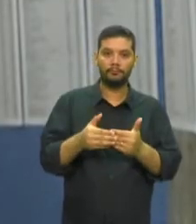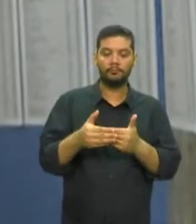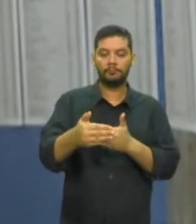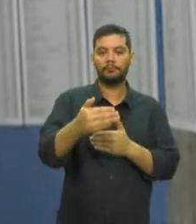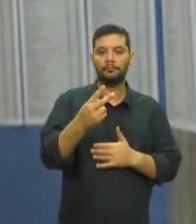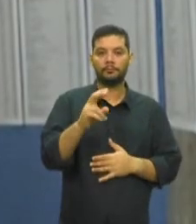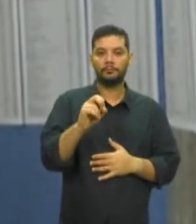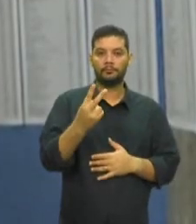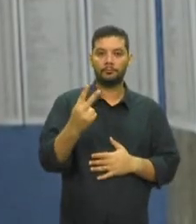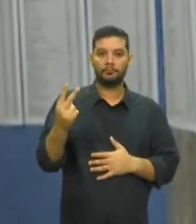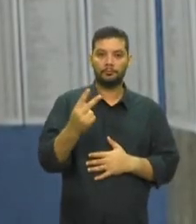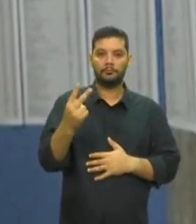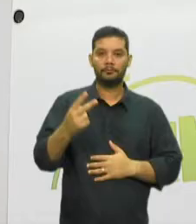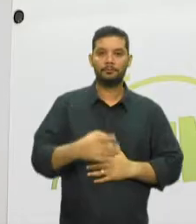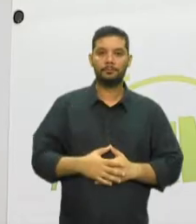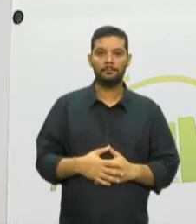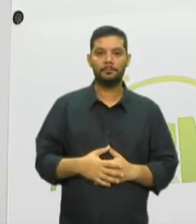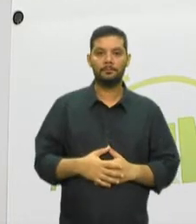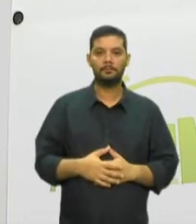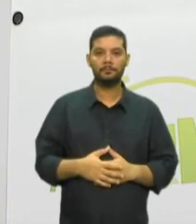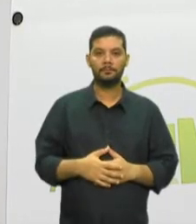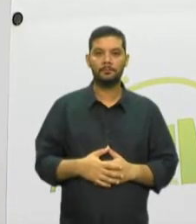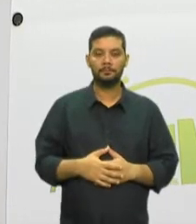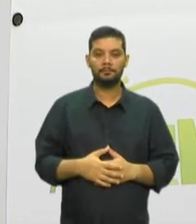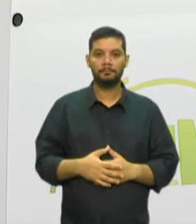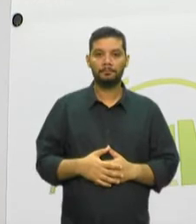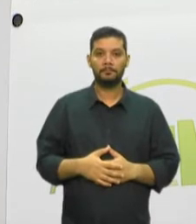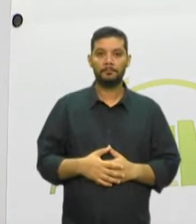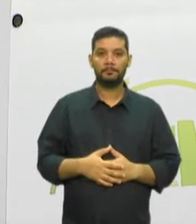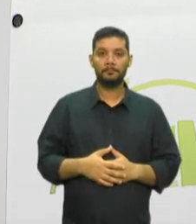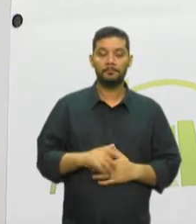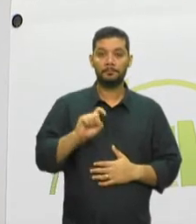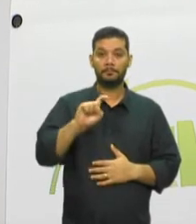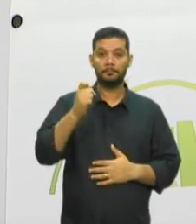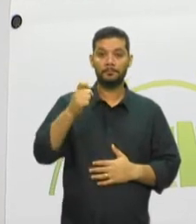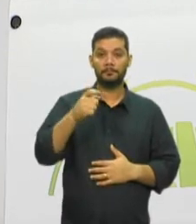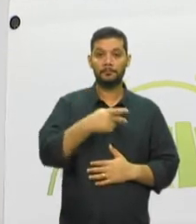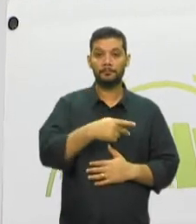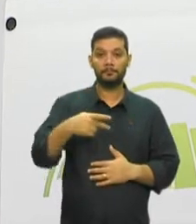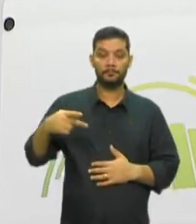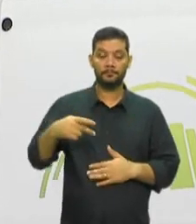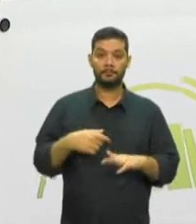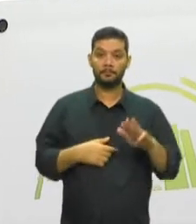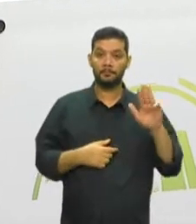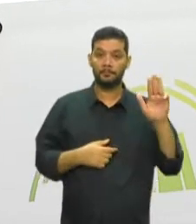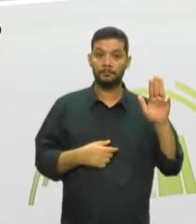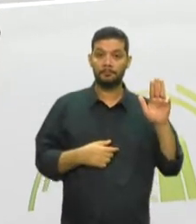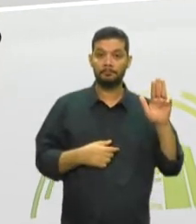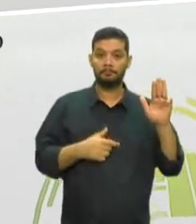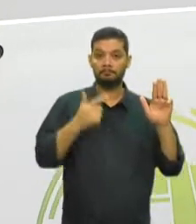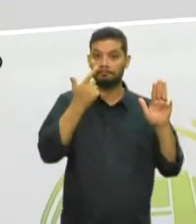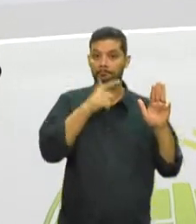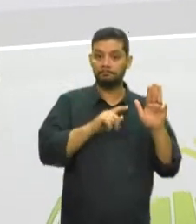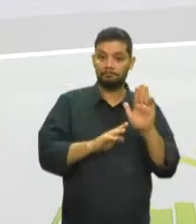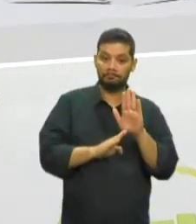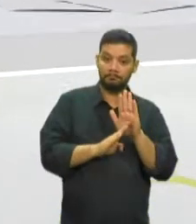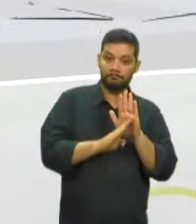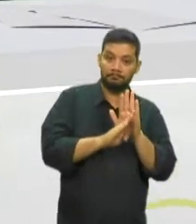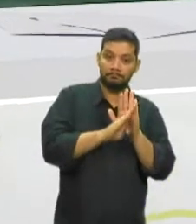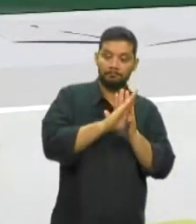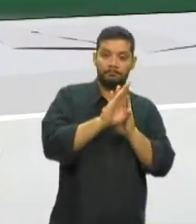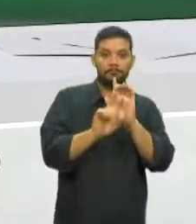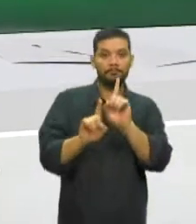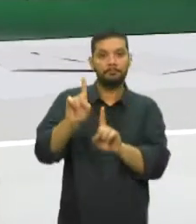de 2022. O ex-presidente Lula lidera a corrida presidencial contra o presidente